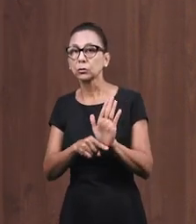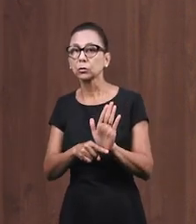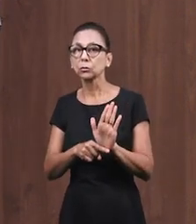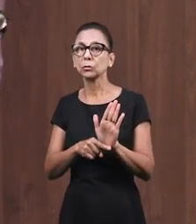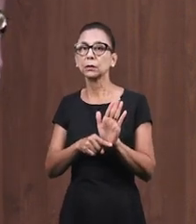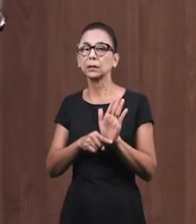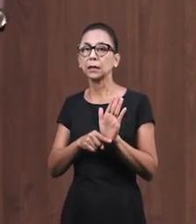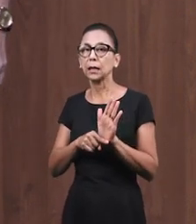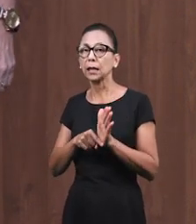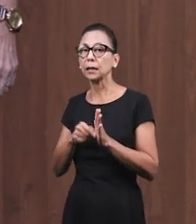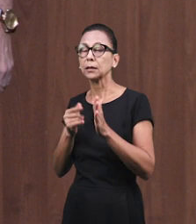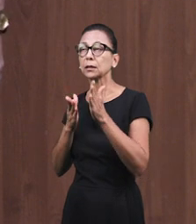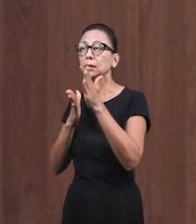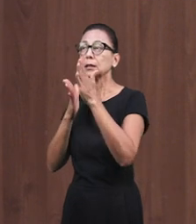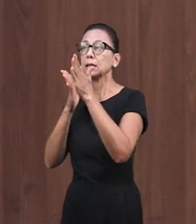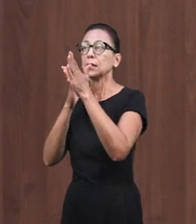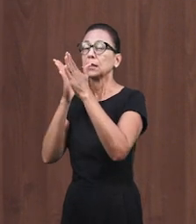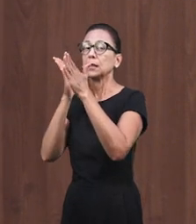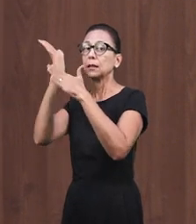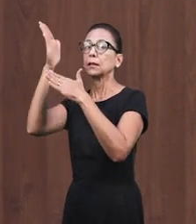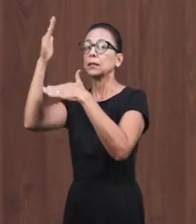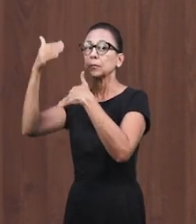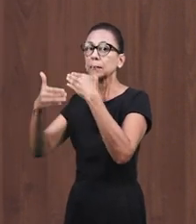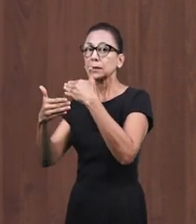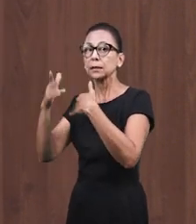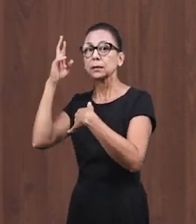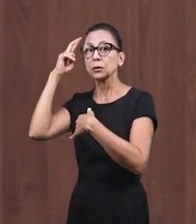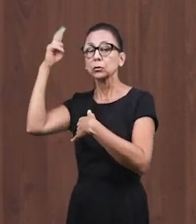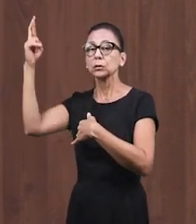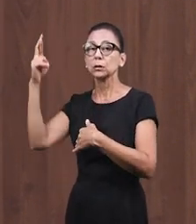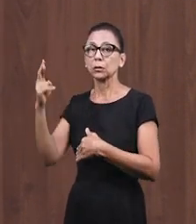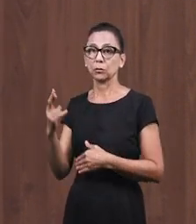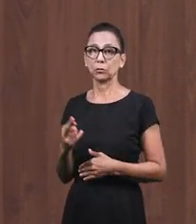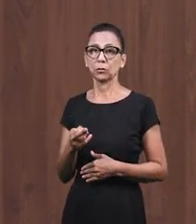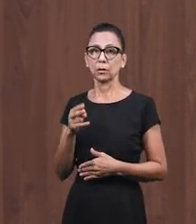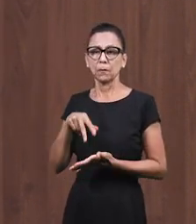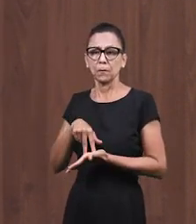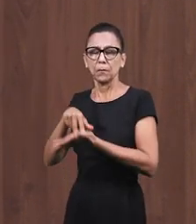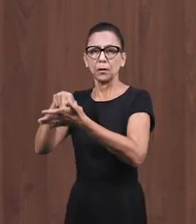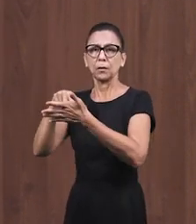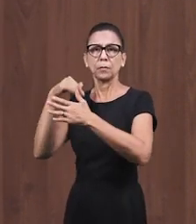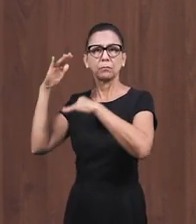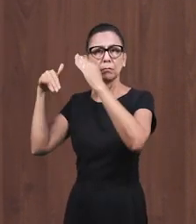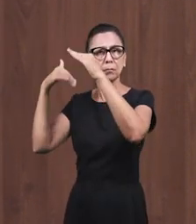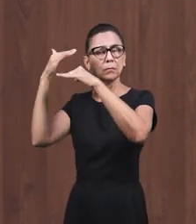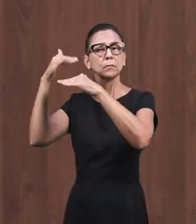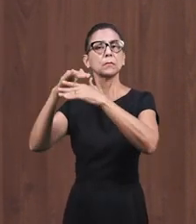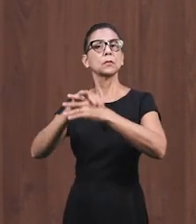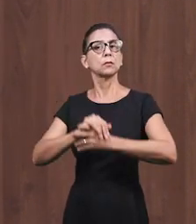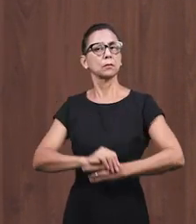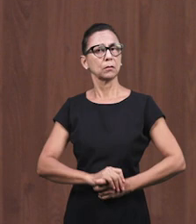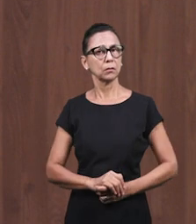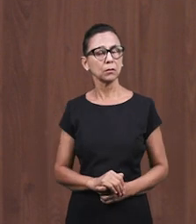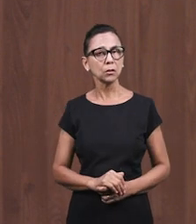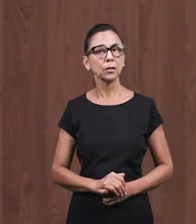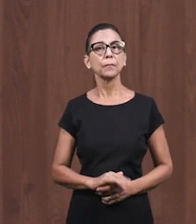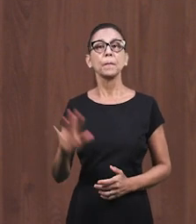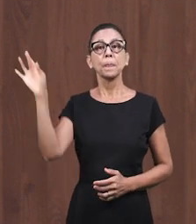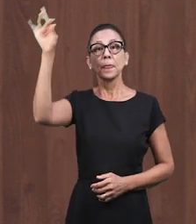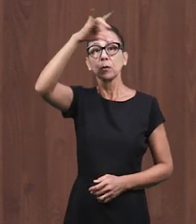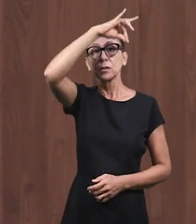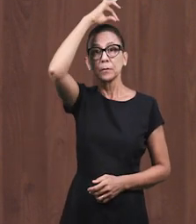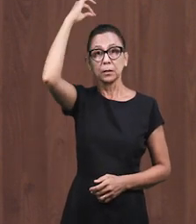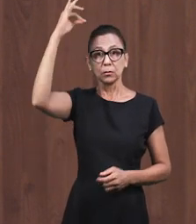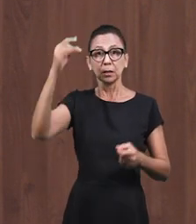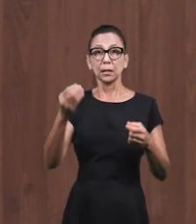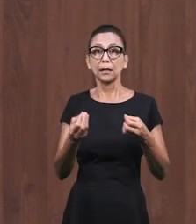salvação em Jesus. O Espírito Santo nos traz muitos tesouros. Olha, ele nos traz a fé